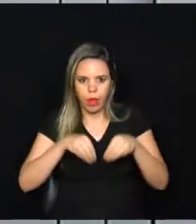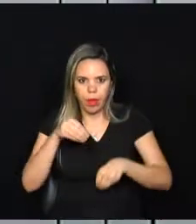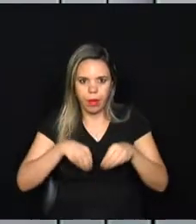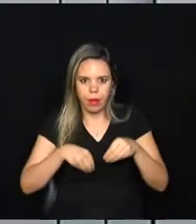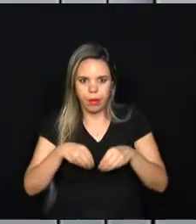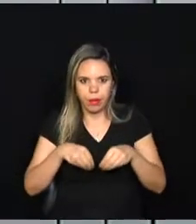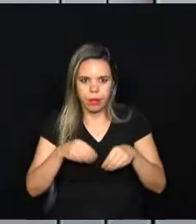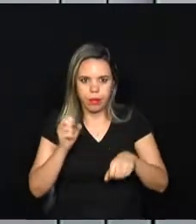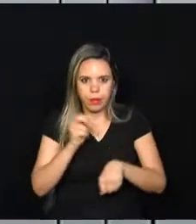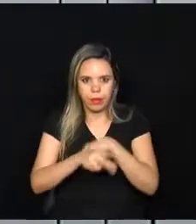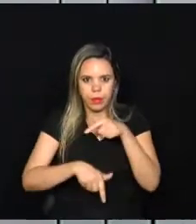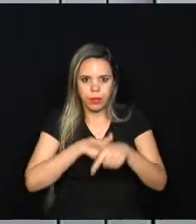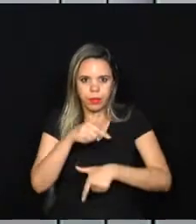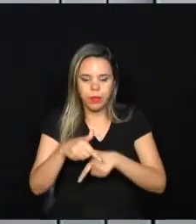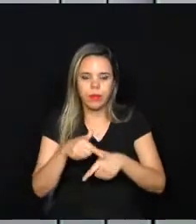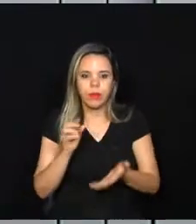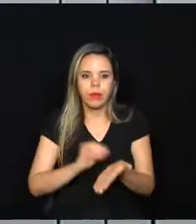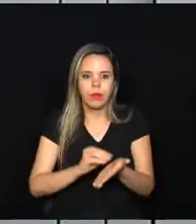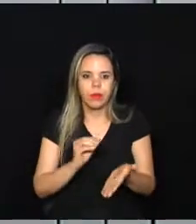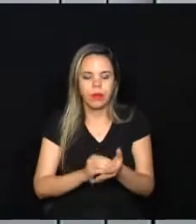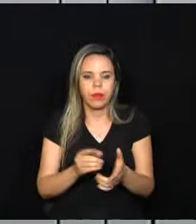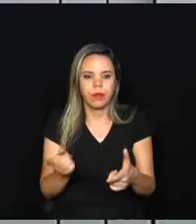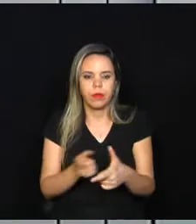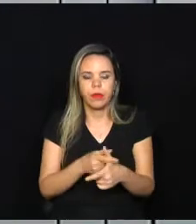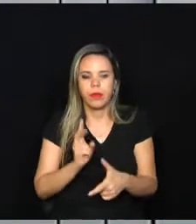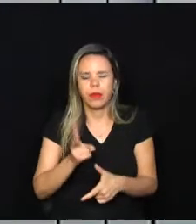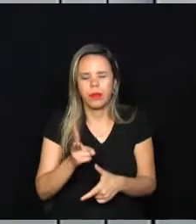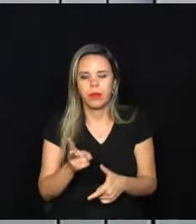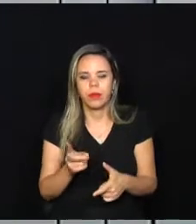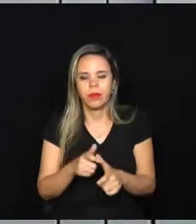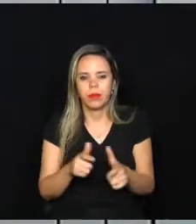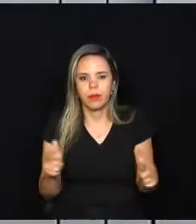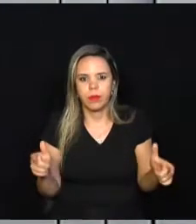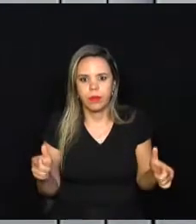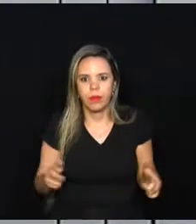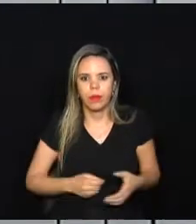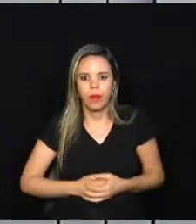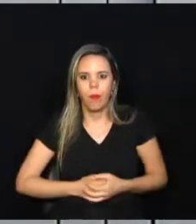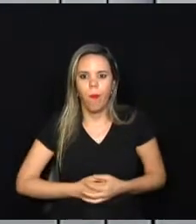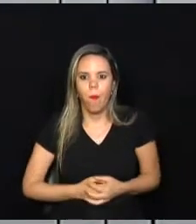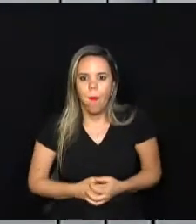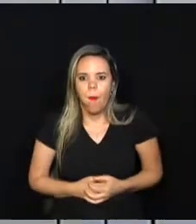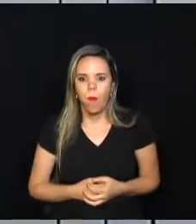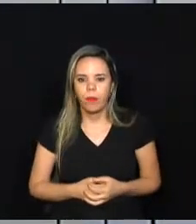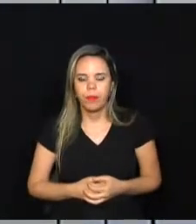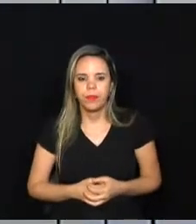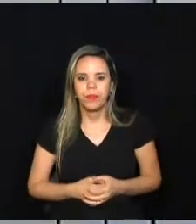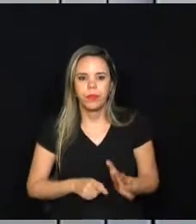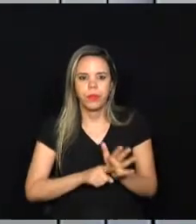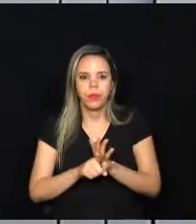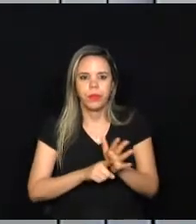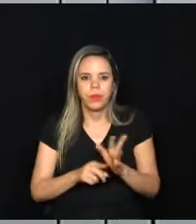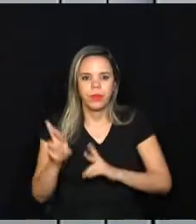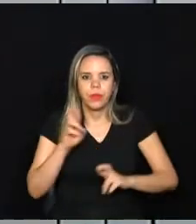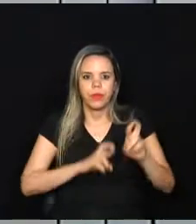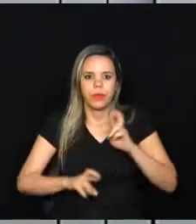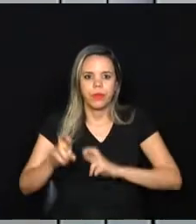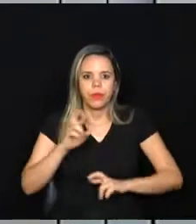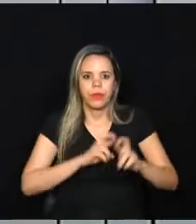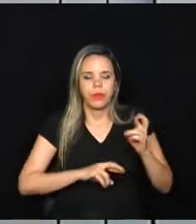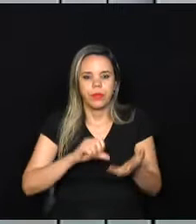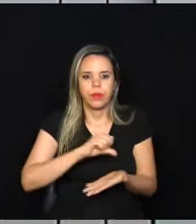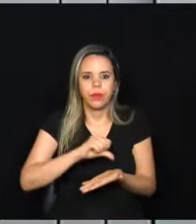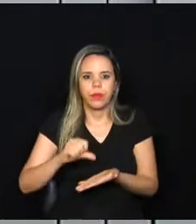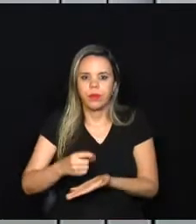de emprego e inadimplência, mantém tendência de crescimento. Esses indicadores foram analisados pela